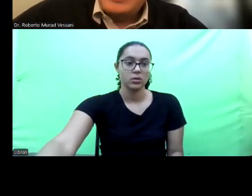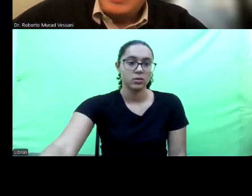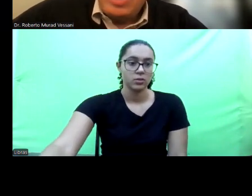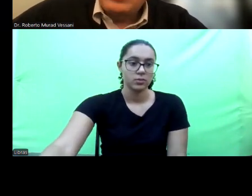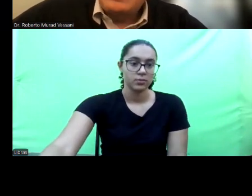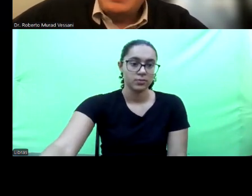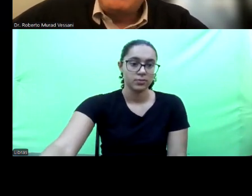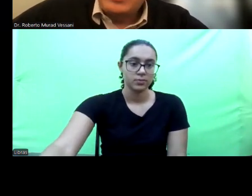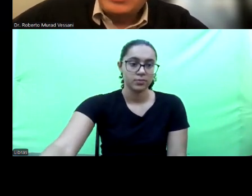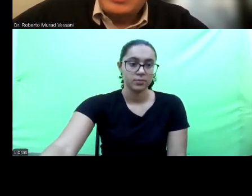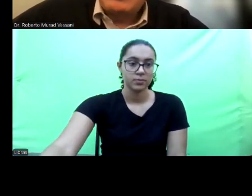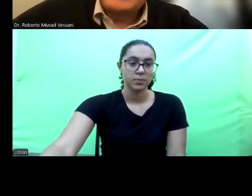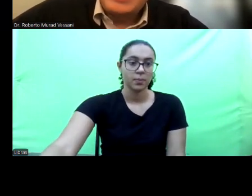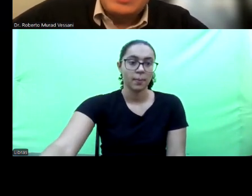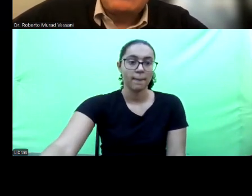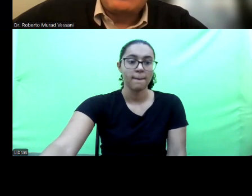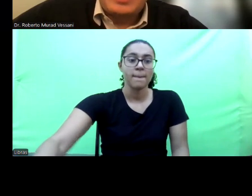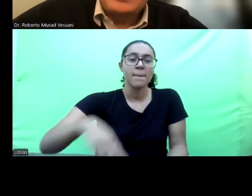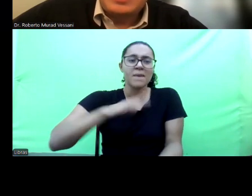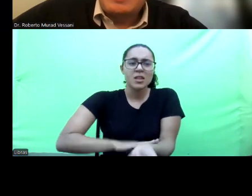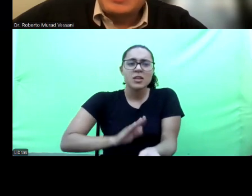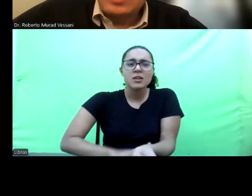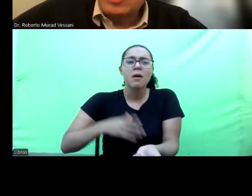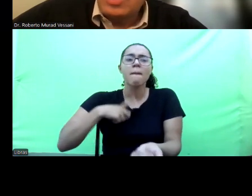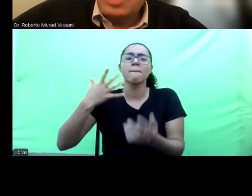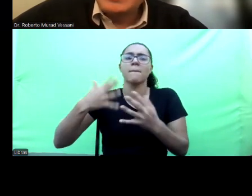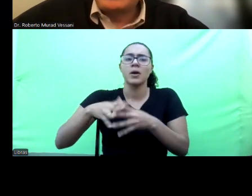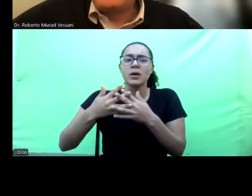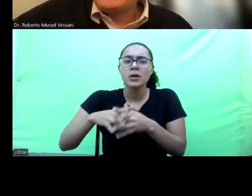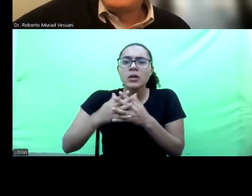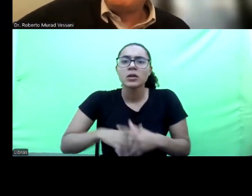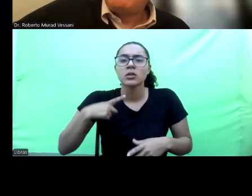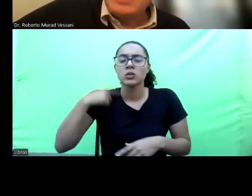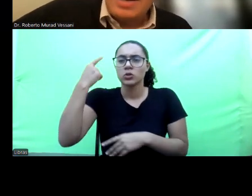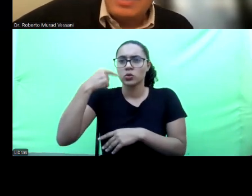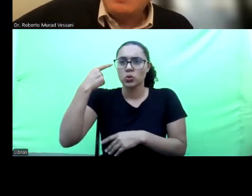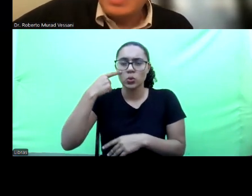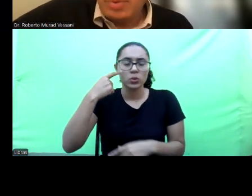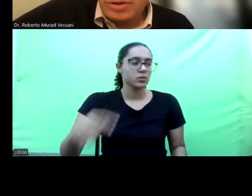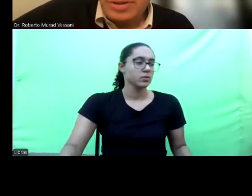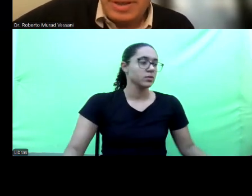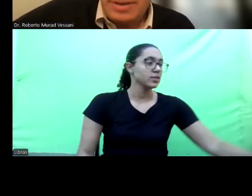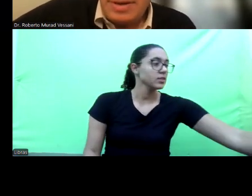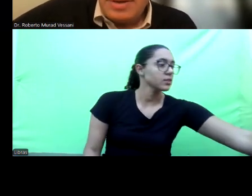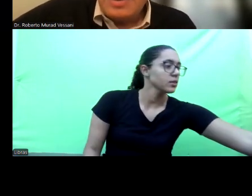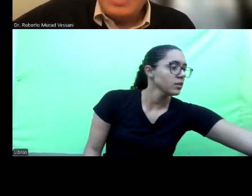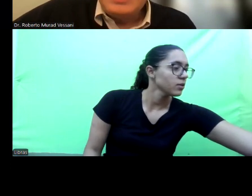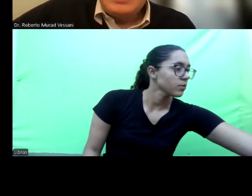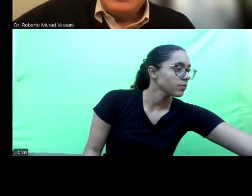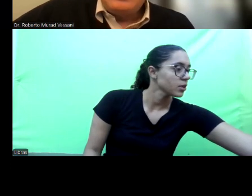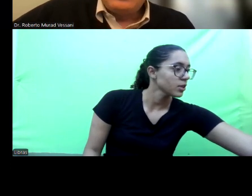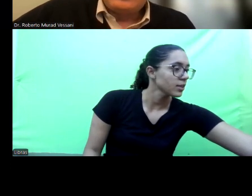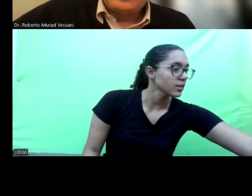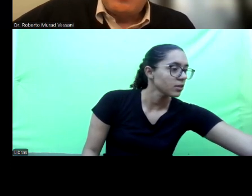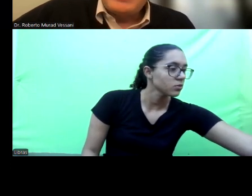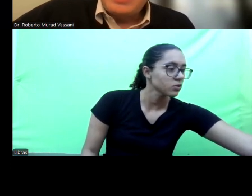pressão arterial também pode ter uma certa influência na pressão do olho, mas é uma influência pequena, mas pode ter, né?